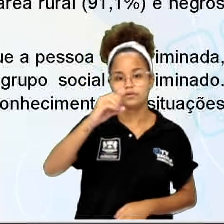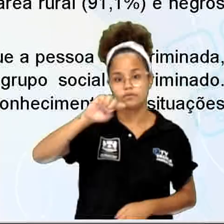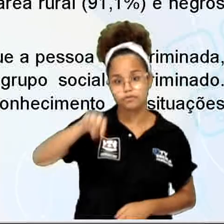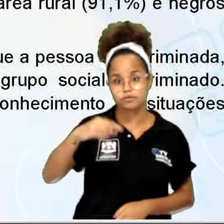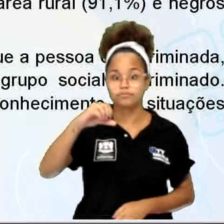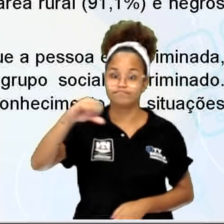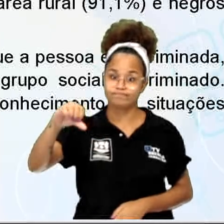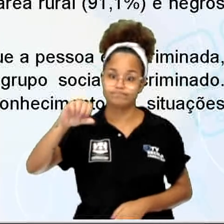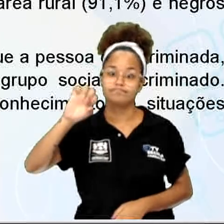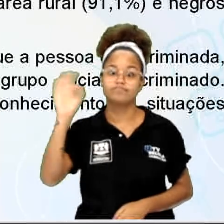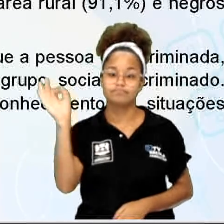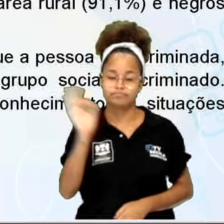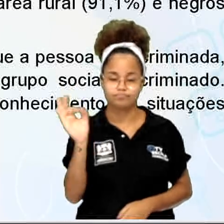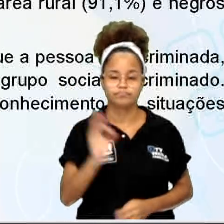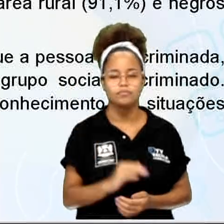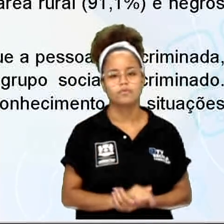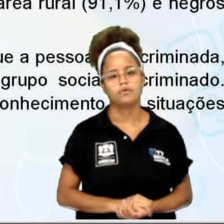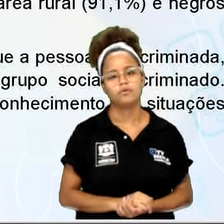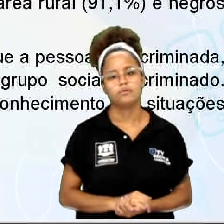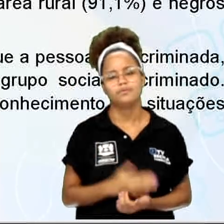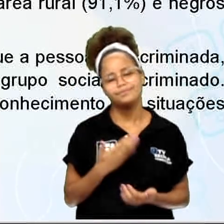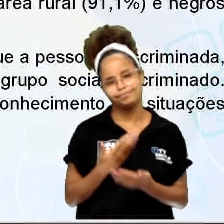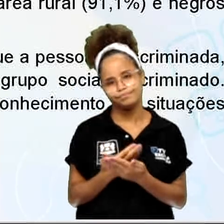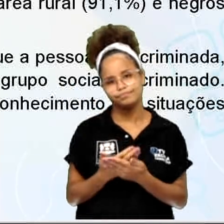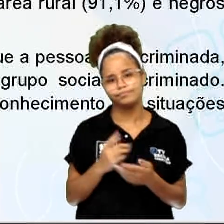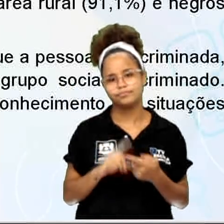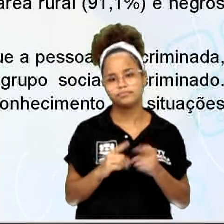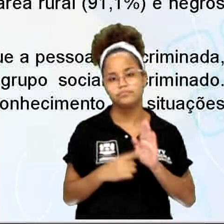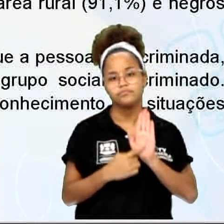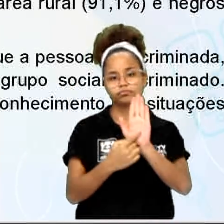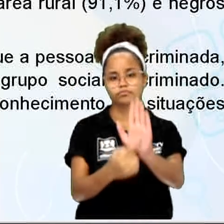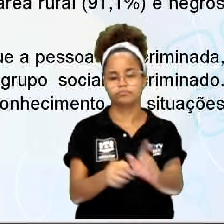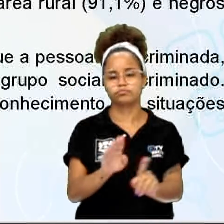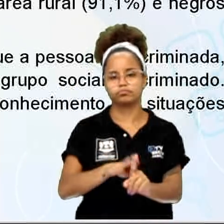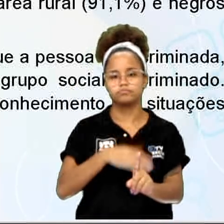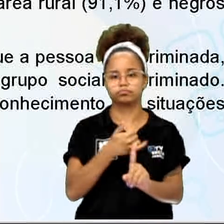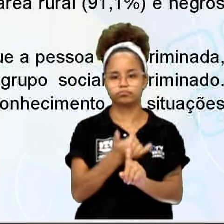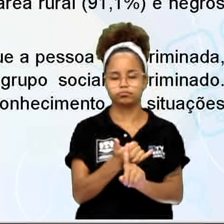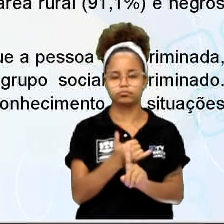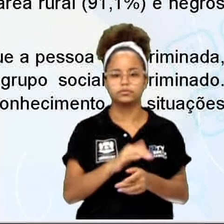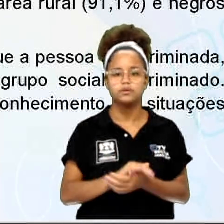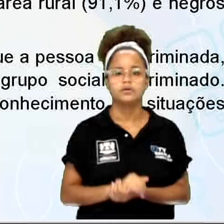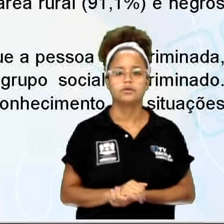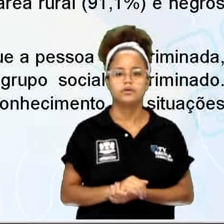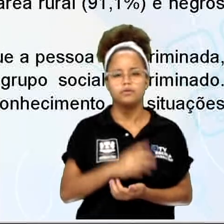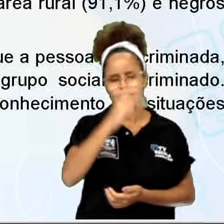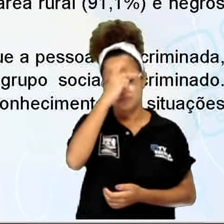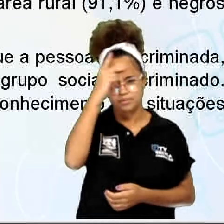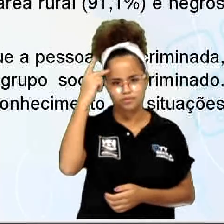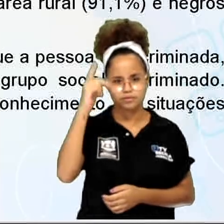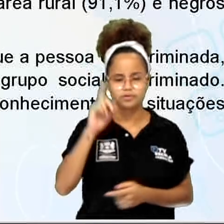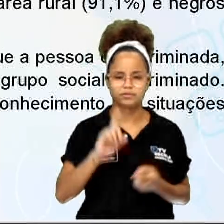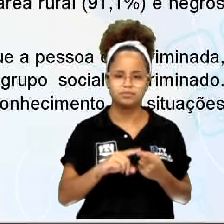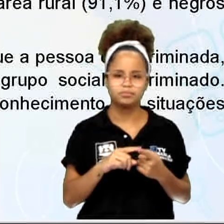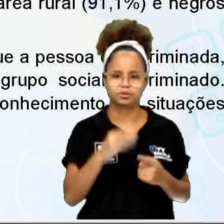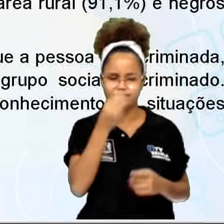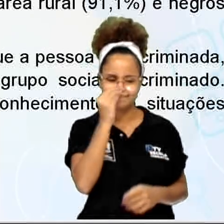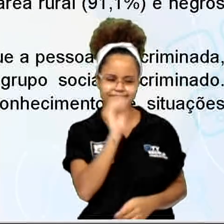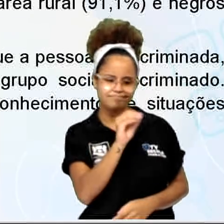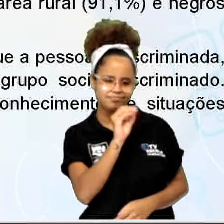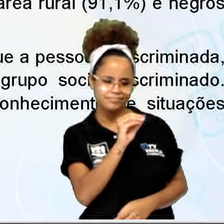90,9%. O estudo também verificou a ocorrência de bullying, situação em que a pessoa é discriminada,